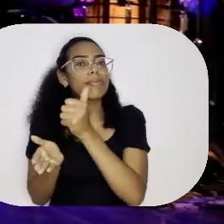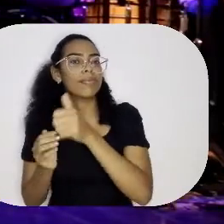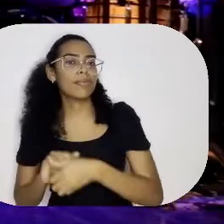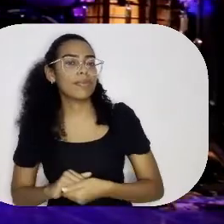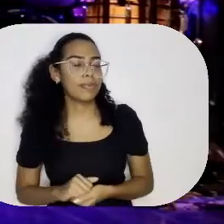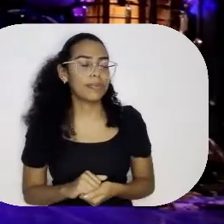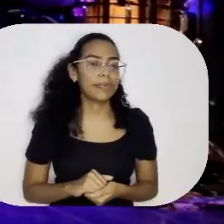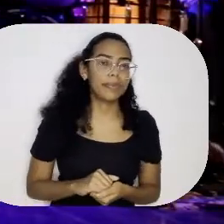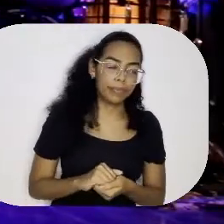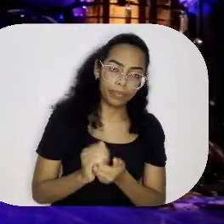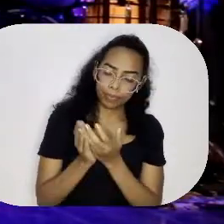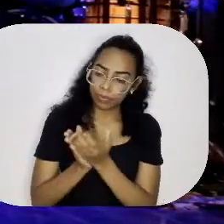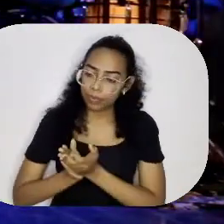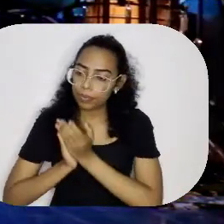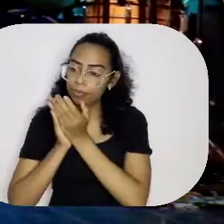e beleza,